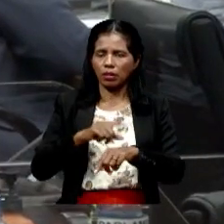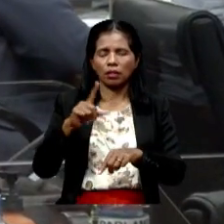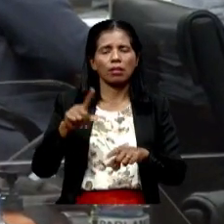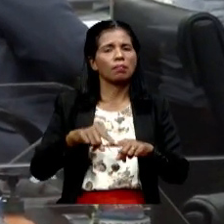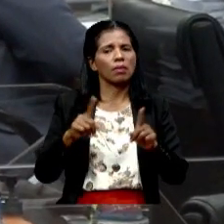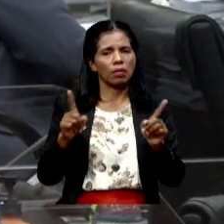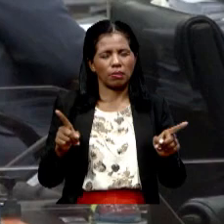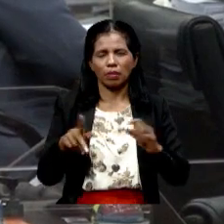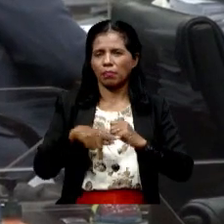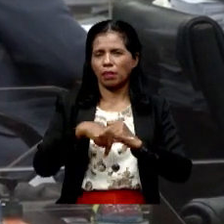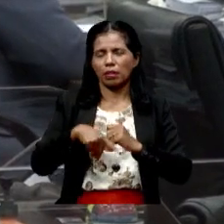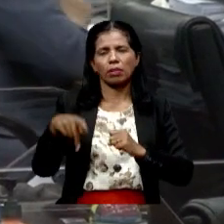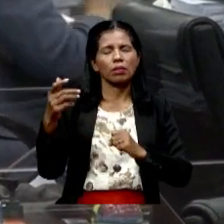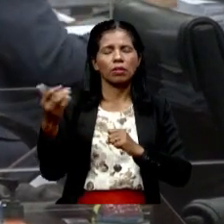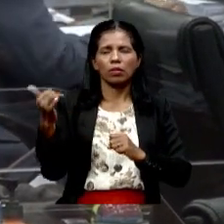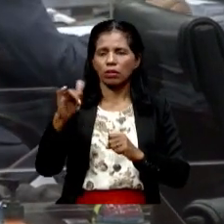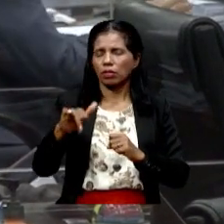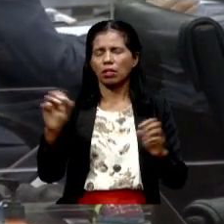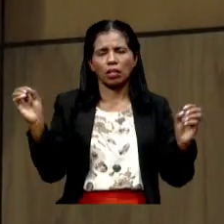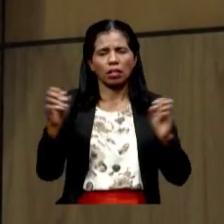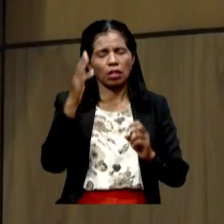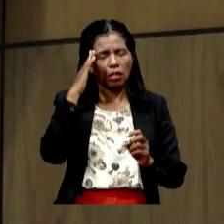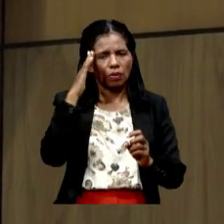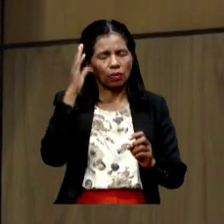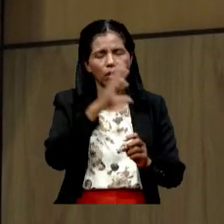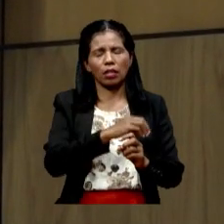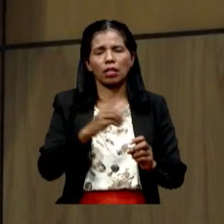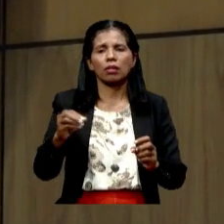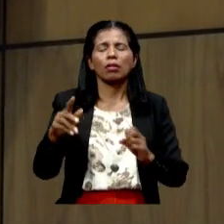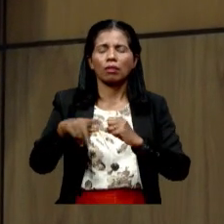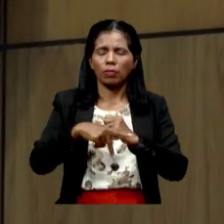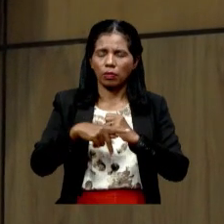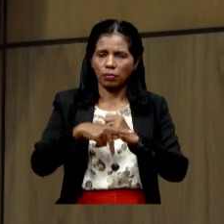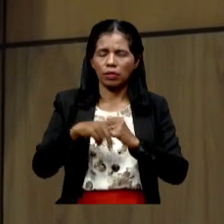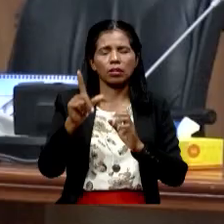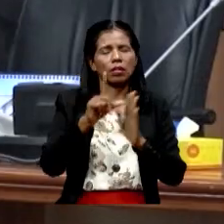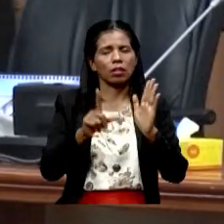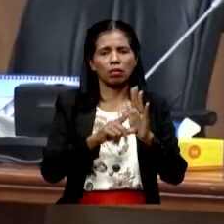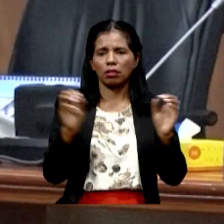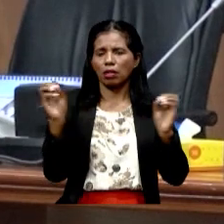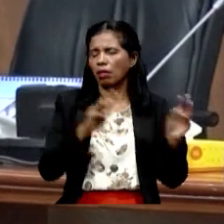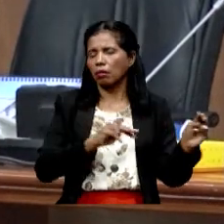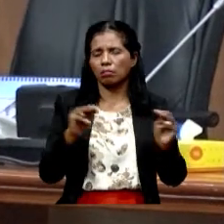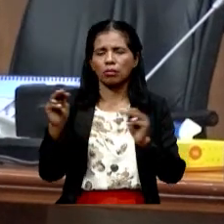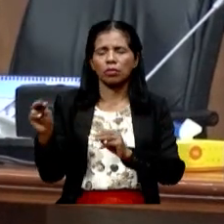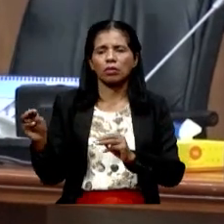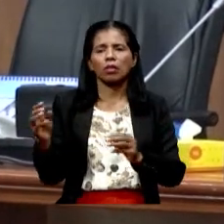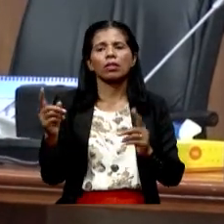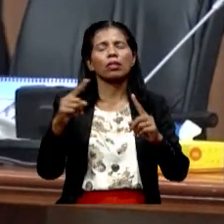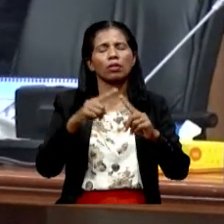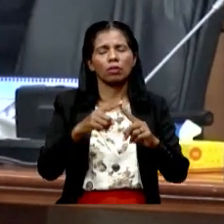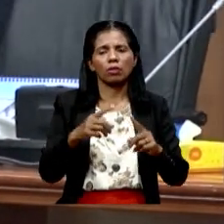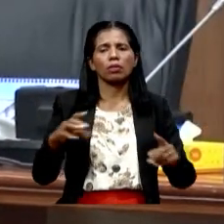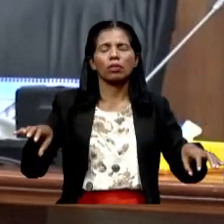mas be bancada parlamentar sira la iha consensus. No proposta lei refere la halo alteração to mandato deputado